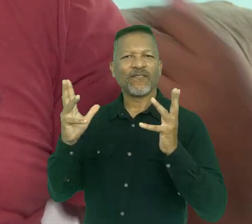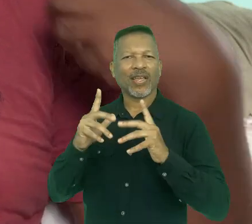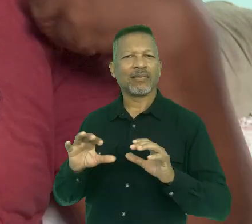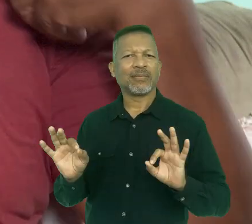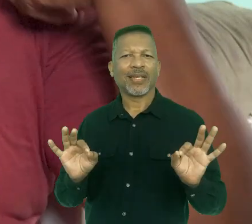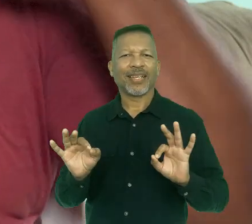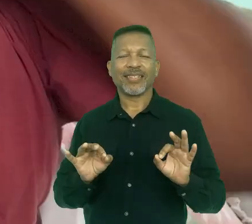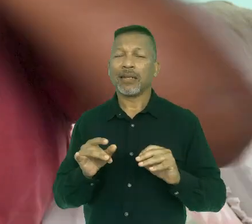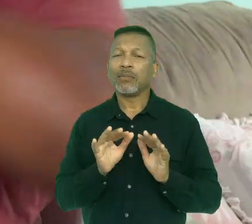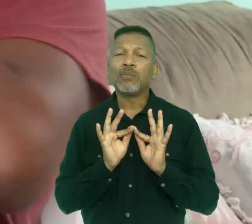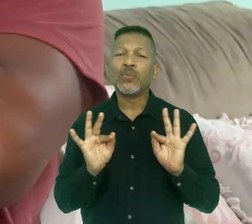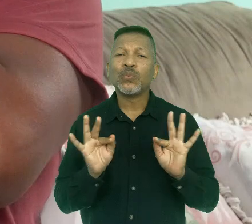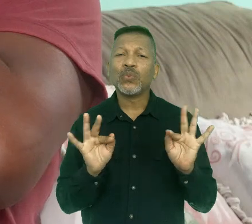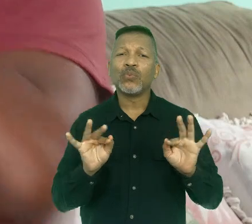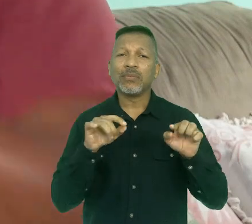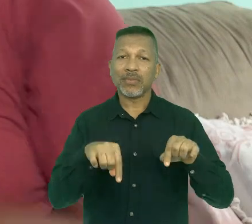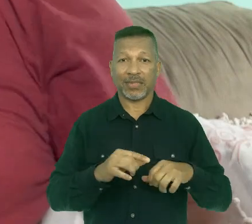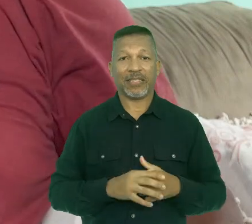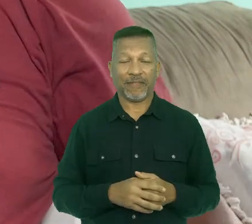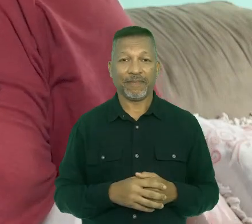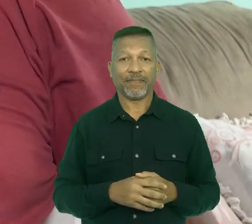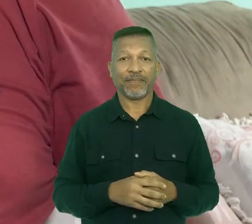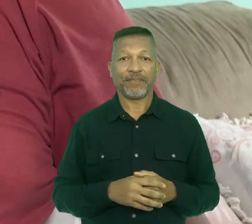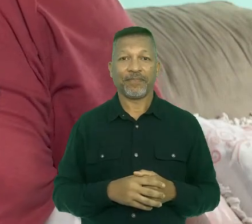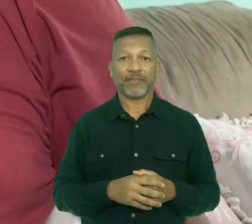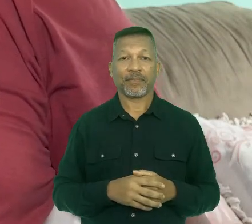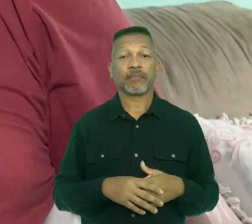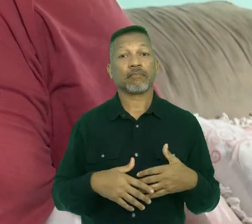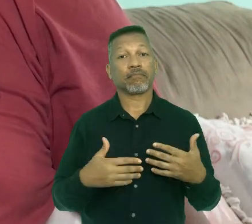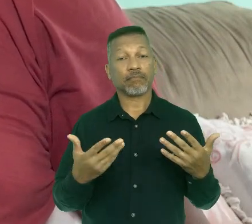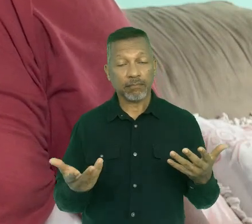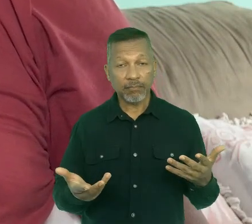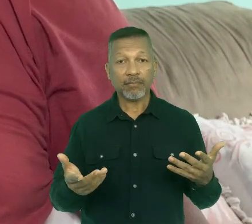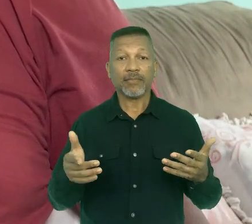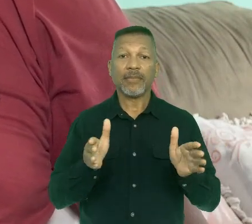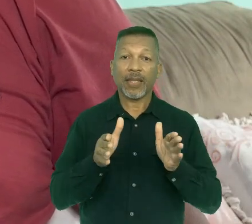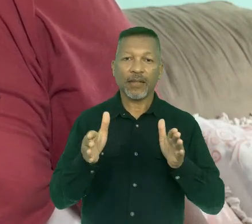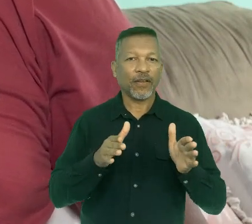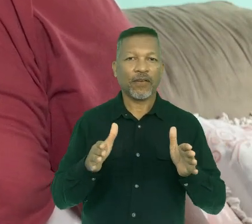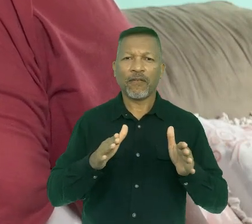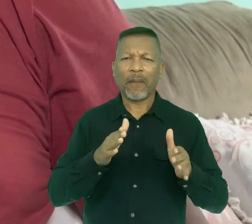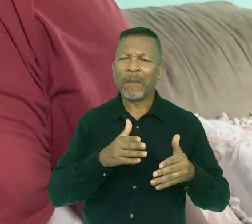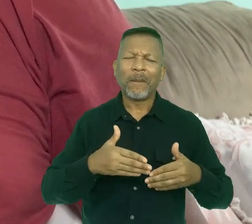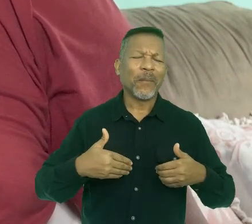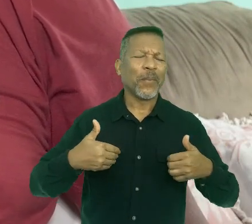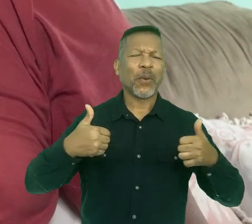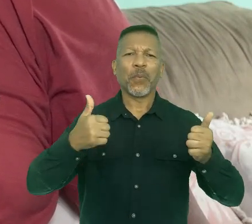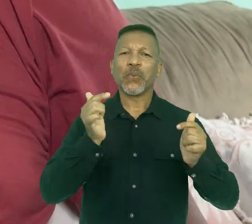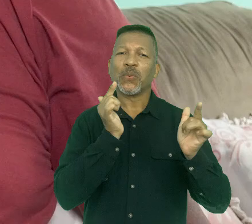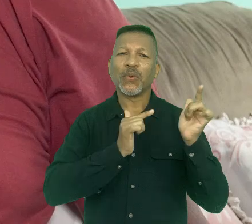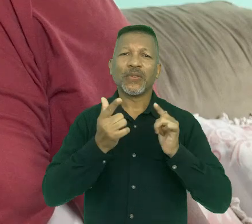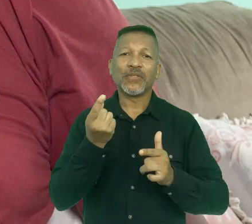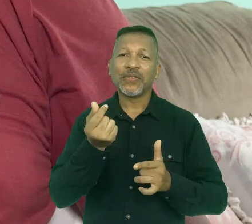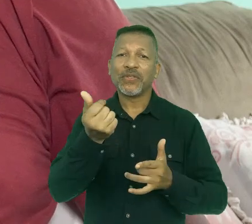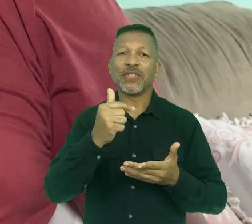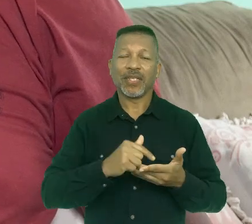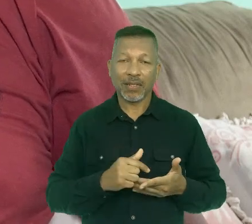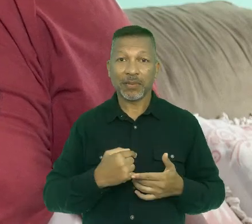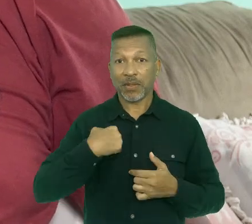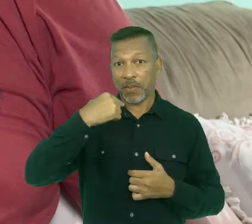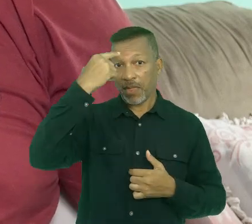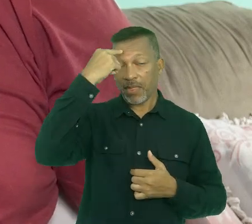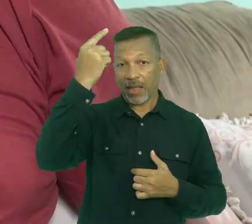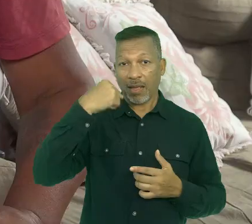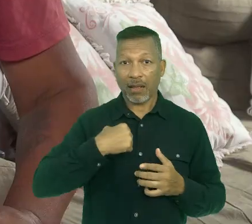organizar casamento, não tinha isso, era tudo muito simples. E nessa época foi a melhor fase para ganhar dinheiro, assim. Pra você